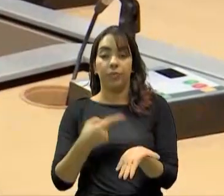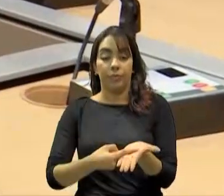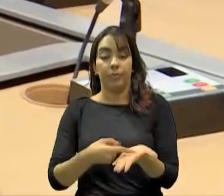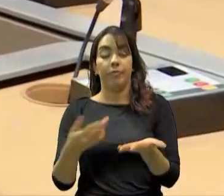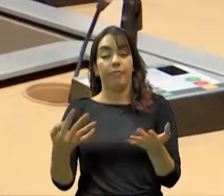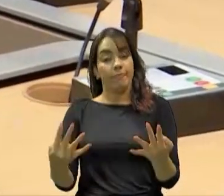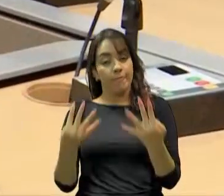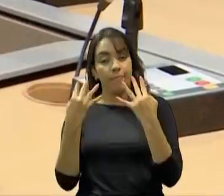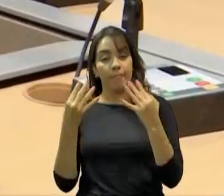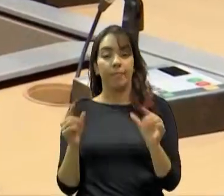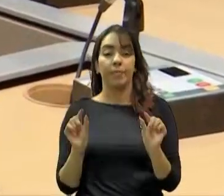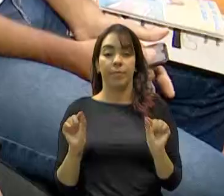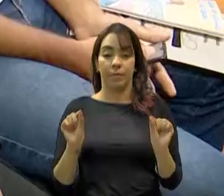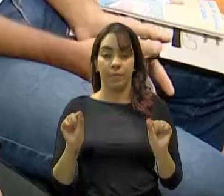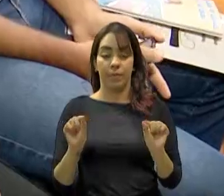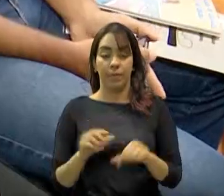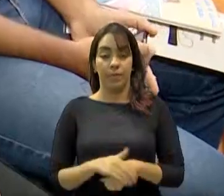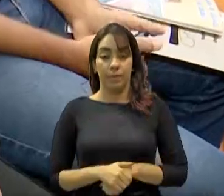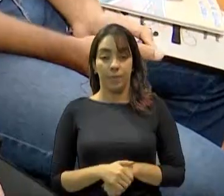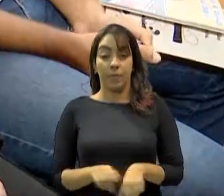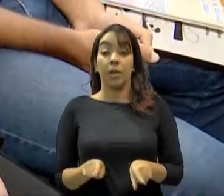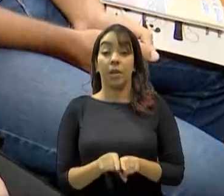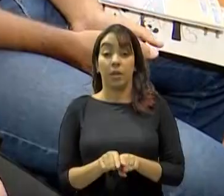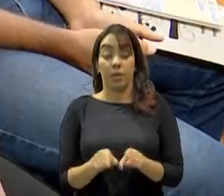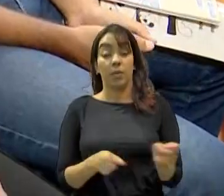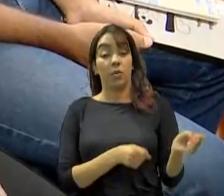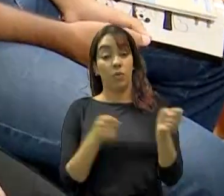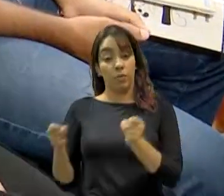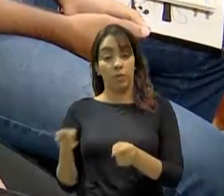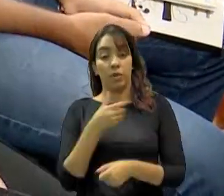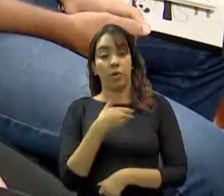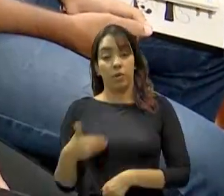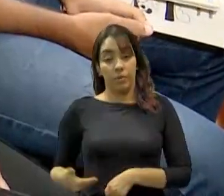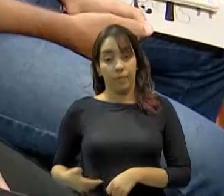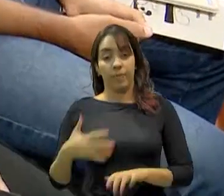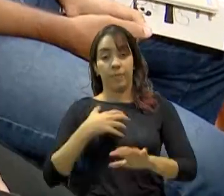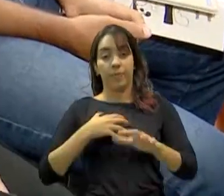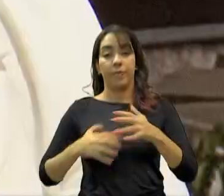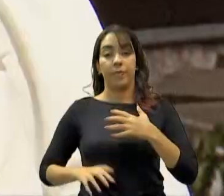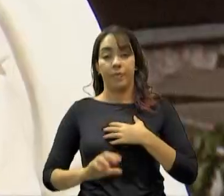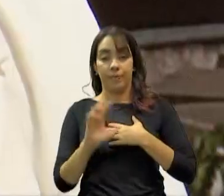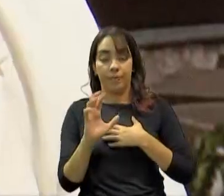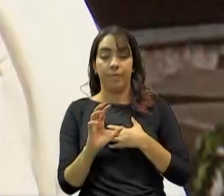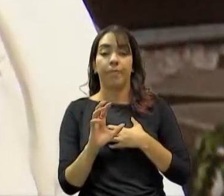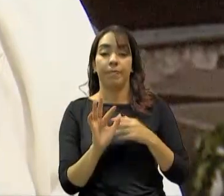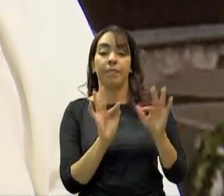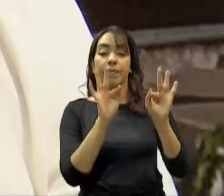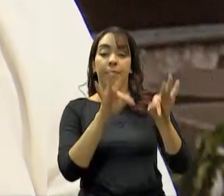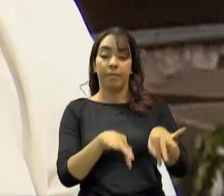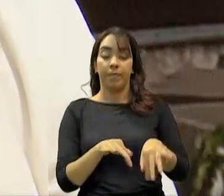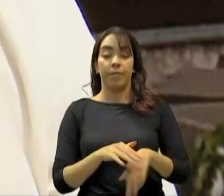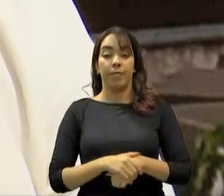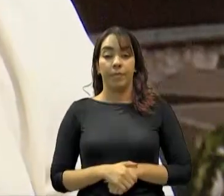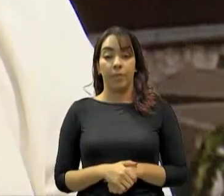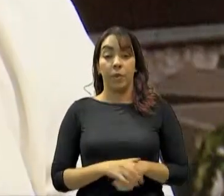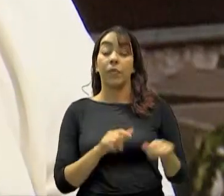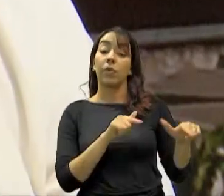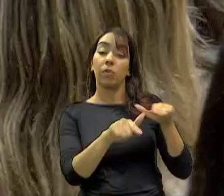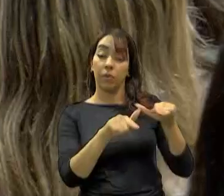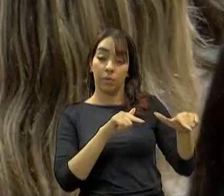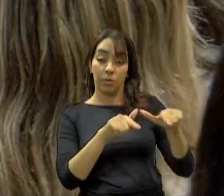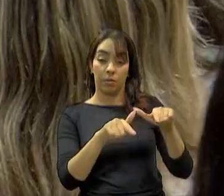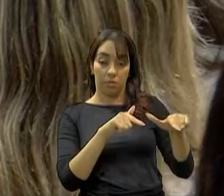atenção e de sensibilizar o poder público para o combate ao trabalho infantil a deputada Luana Ribeiro presidente da